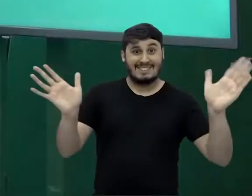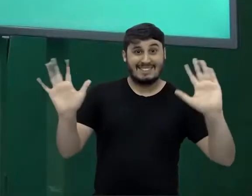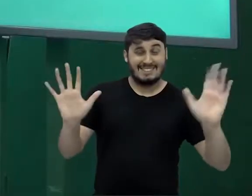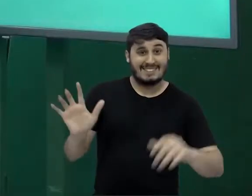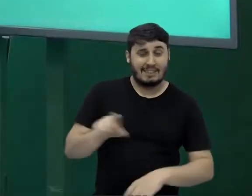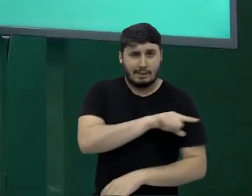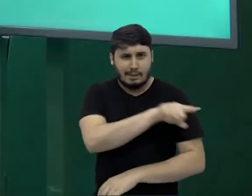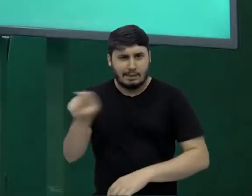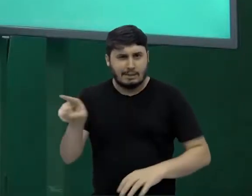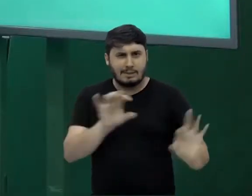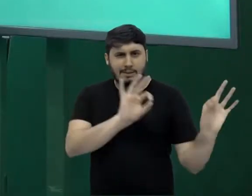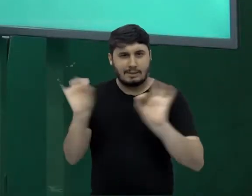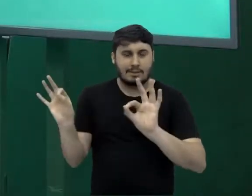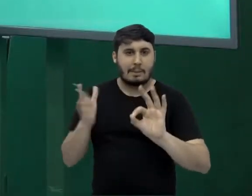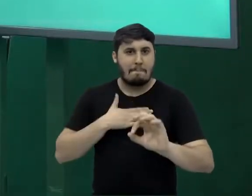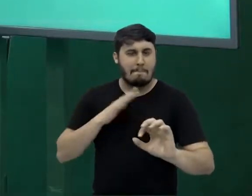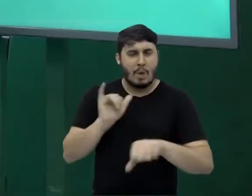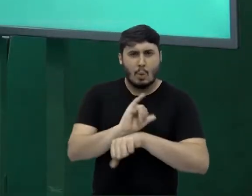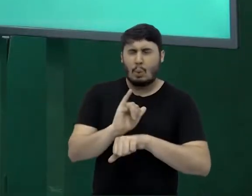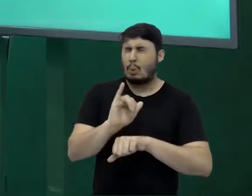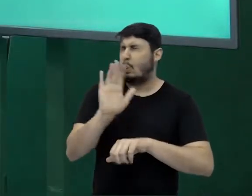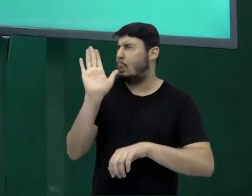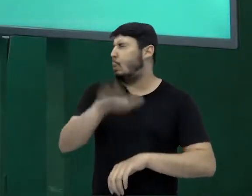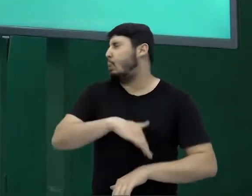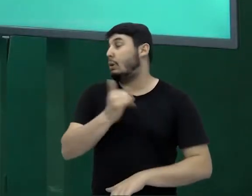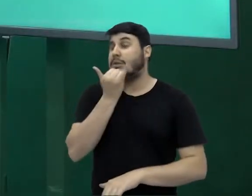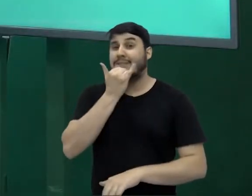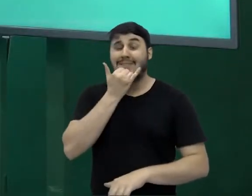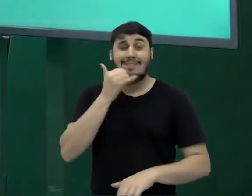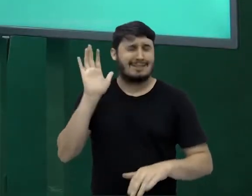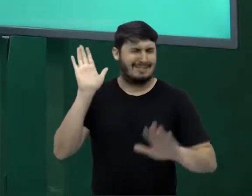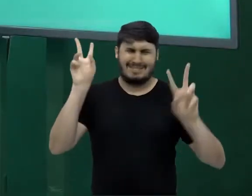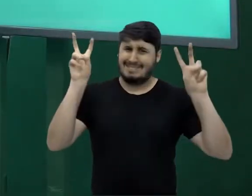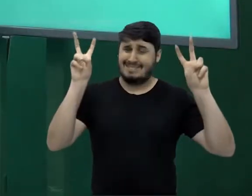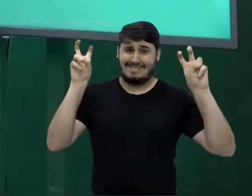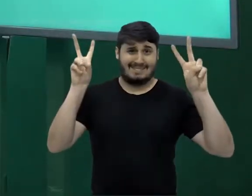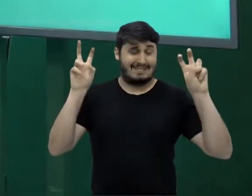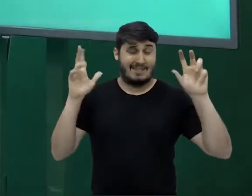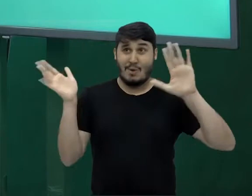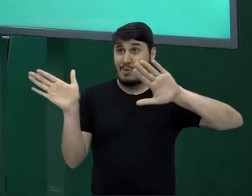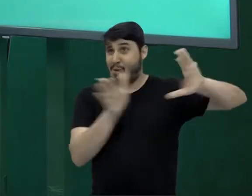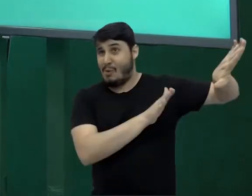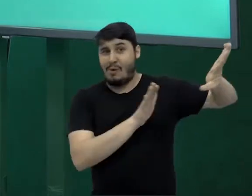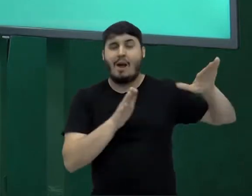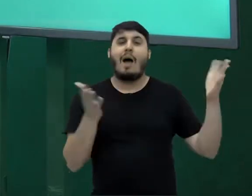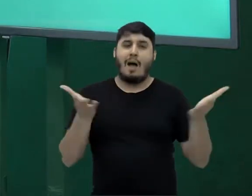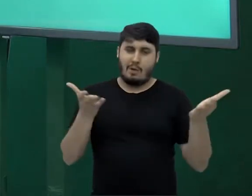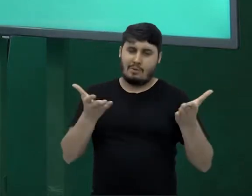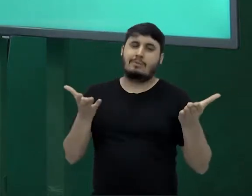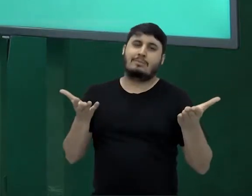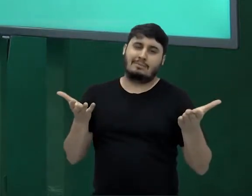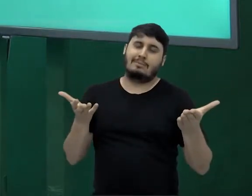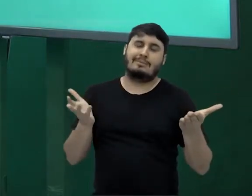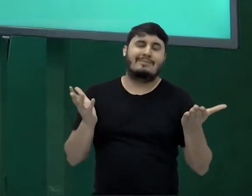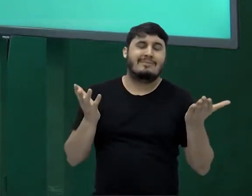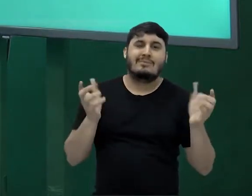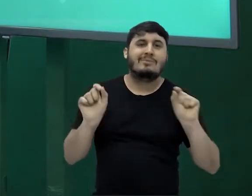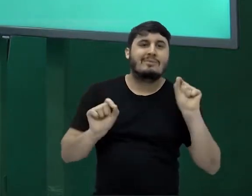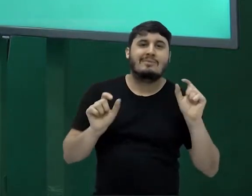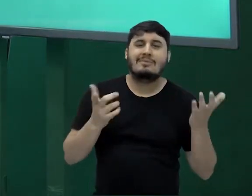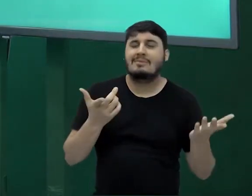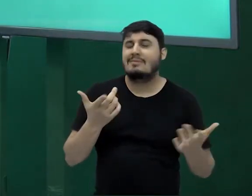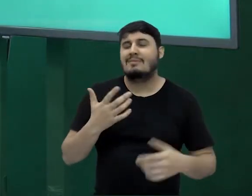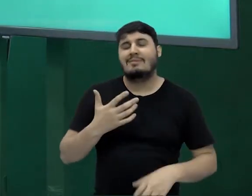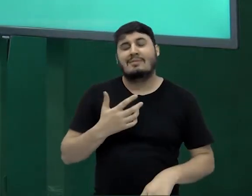Alô, galerinha que assiste meu canal. Não, desculpa, isso é outro vídeo. Não, agora falando sério. Pessoal, que bom vê-los, que